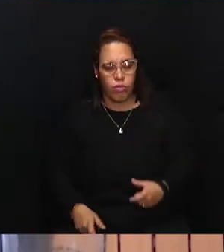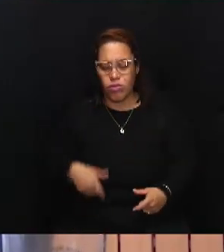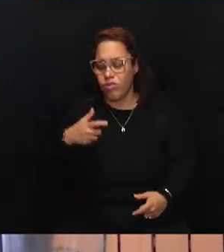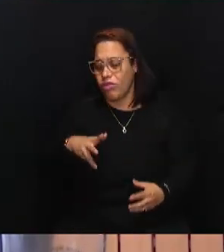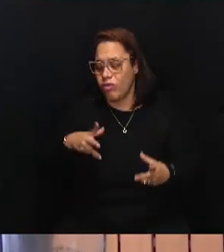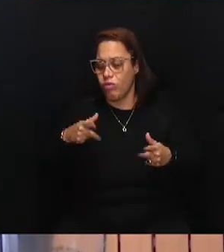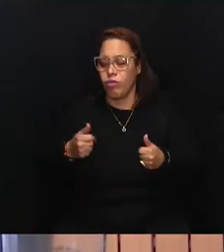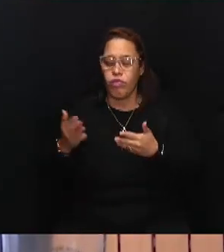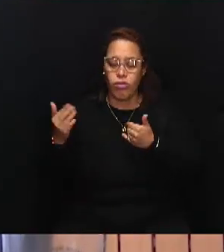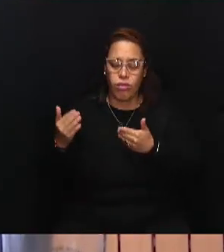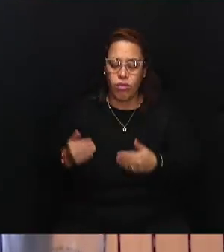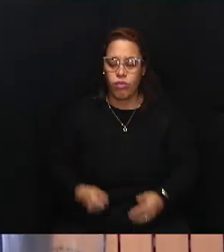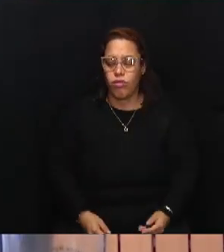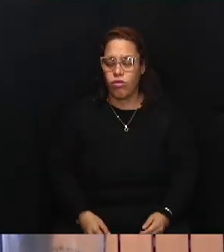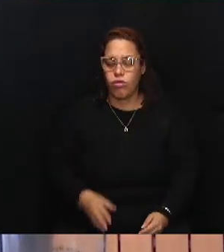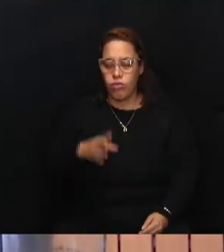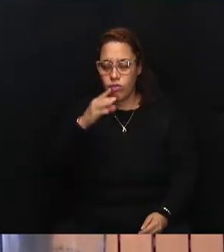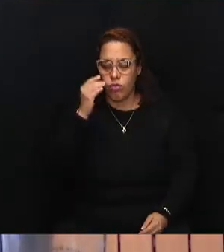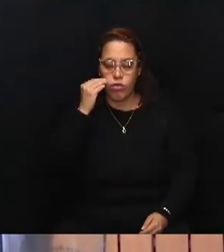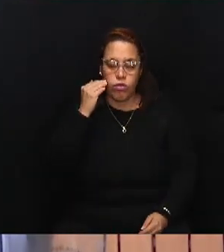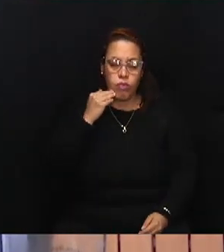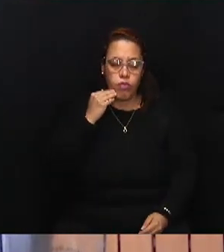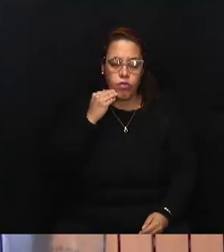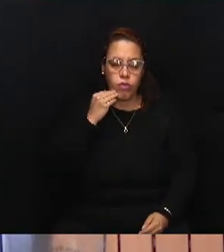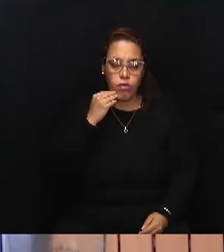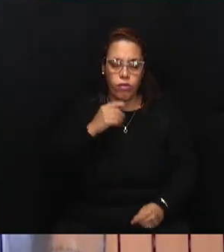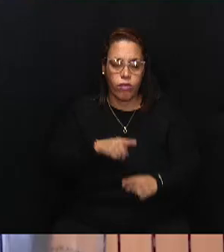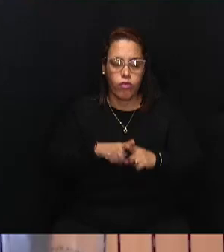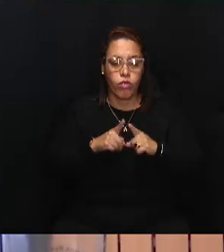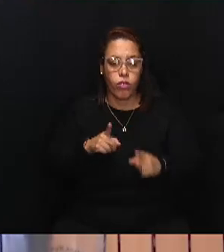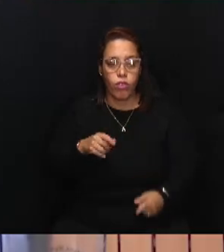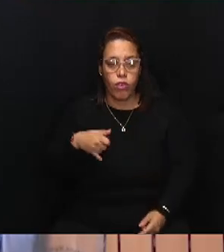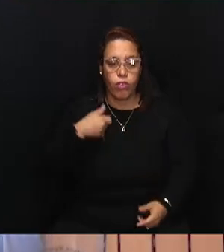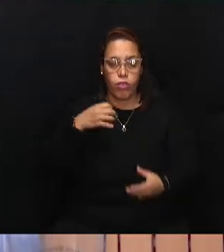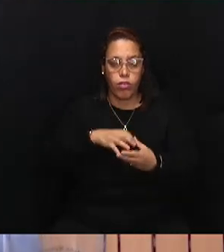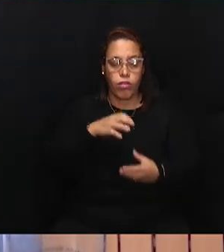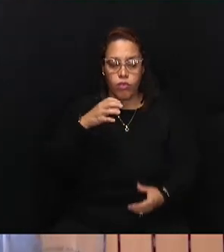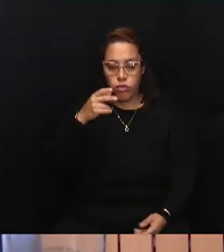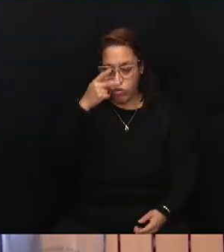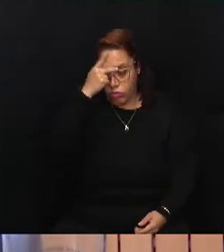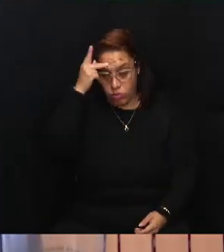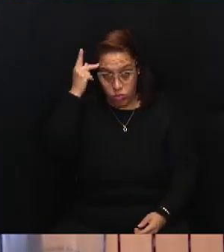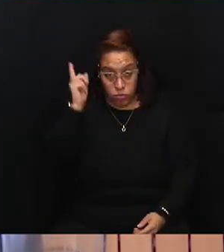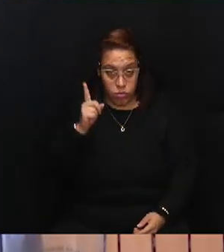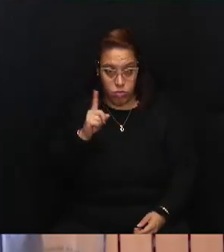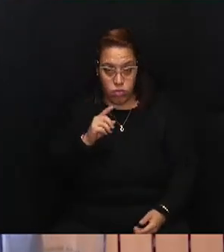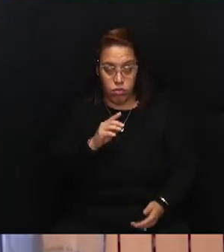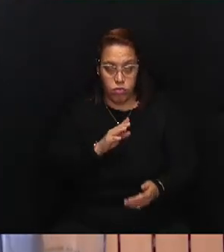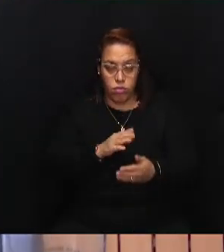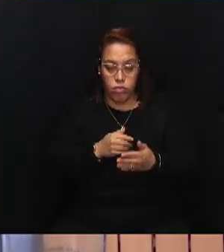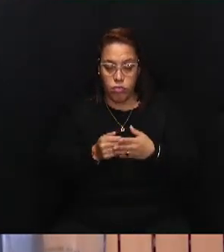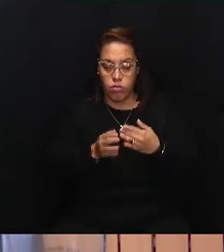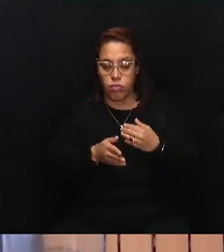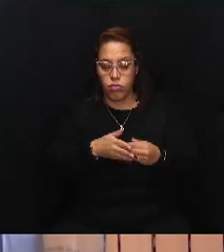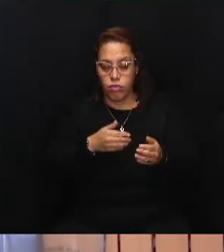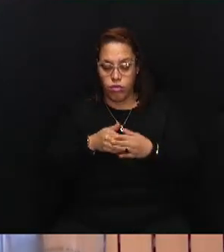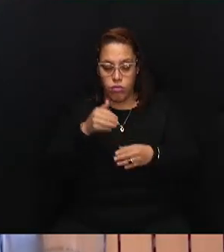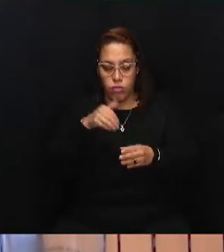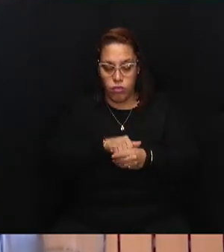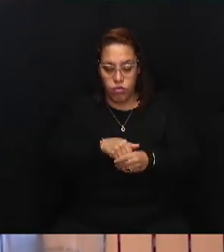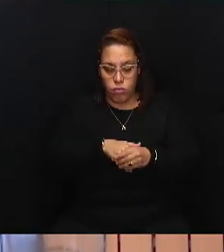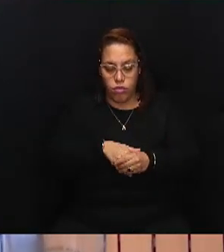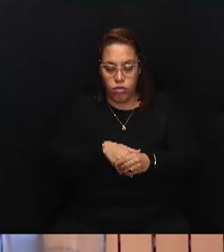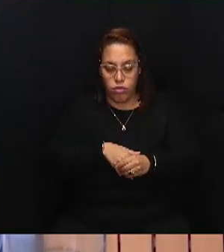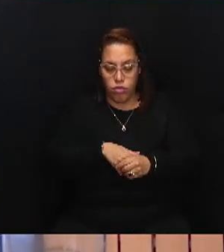da juventude, do adolescente, mas você não falou do idoso. Será que o idoso não está servindo mais nem para votar nesse